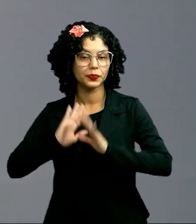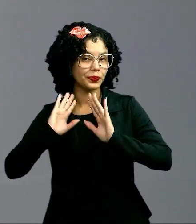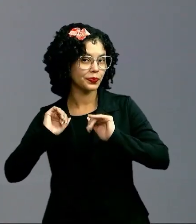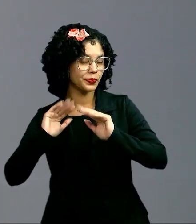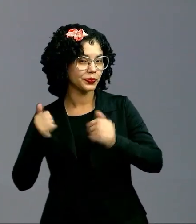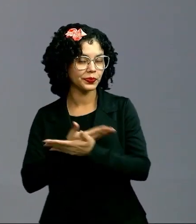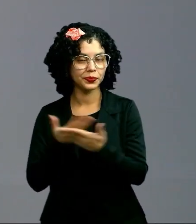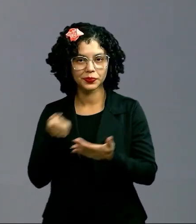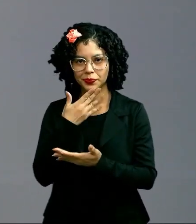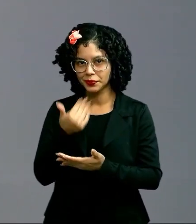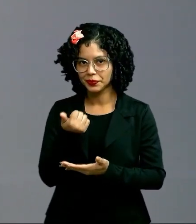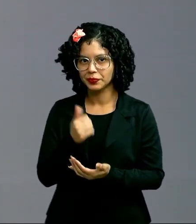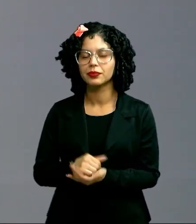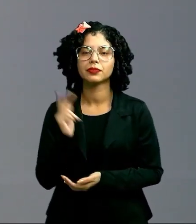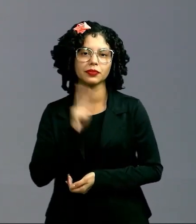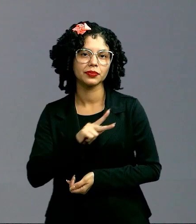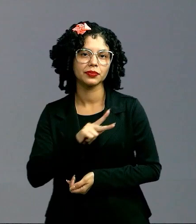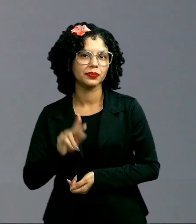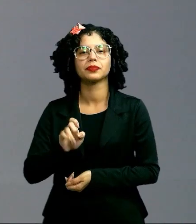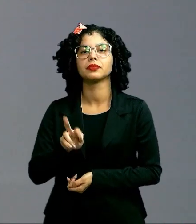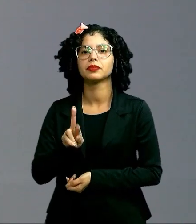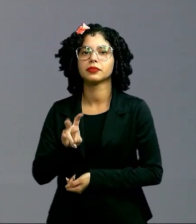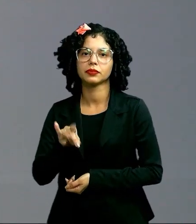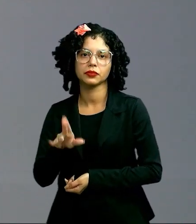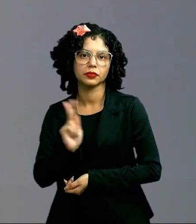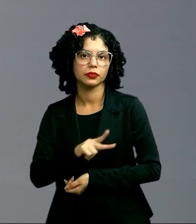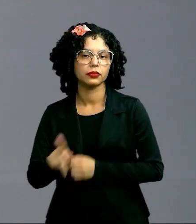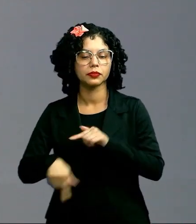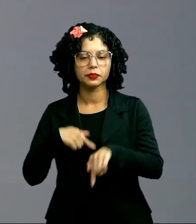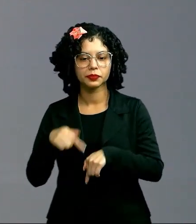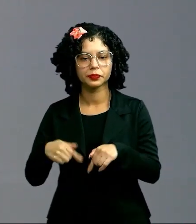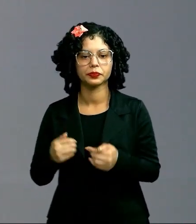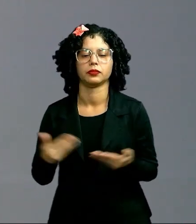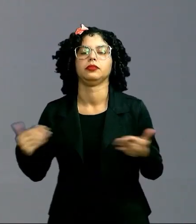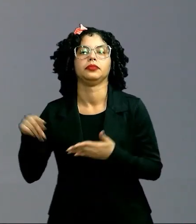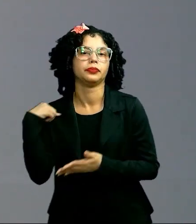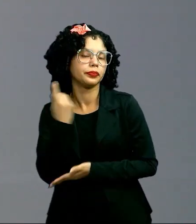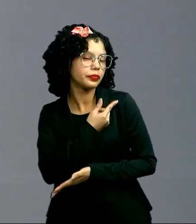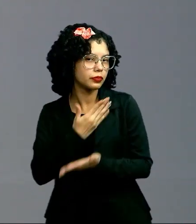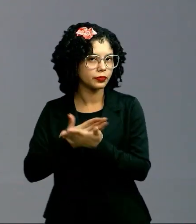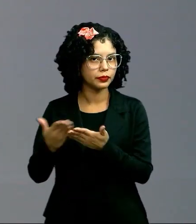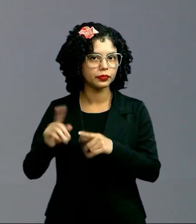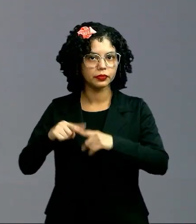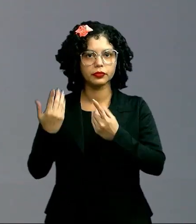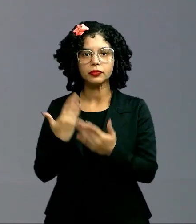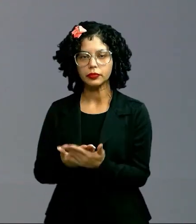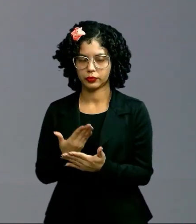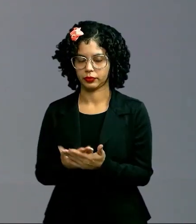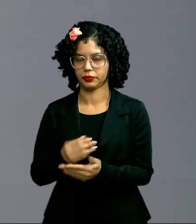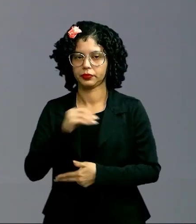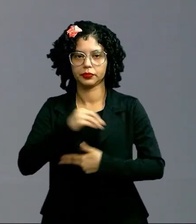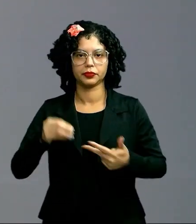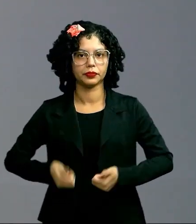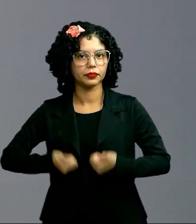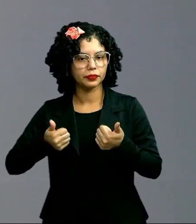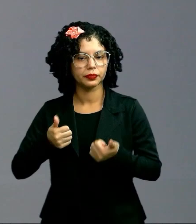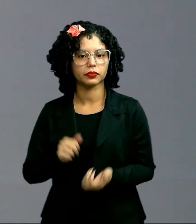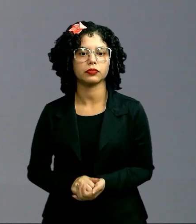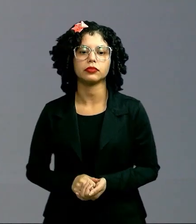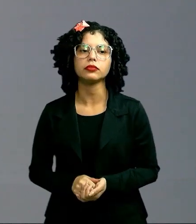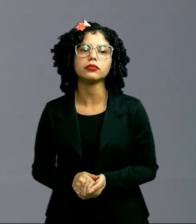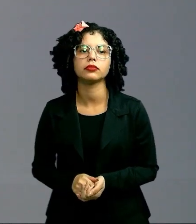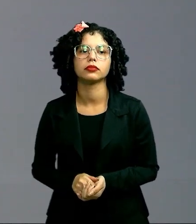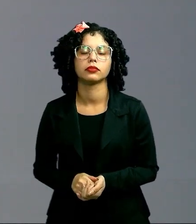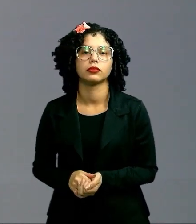Olá pessoal, tudo bem? Sou o professor Everton, professor de Química, e hoje nós vamos iniciar mais uma aula do nosso Pré-ENEM Legal. Pessoal,